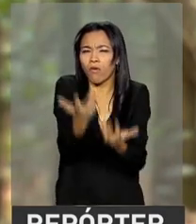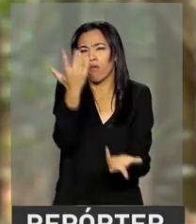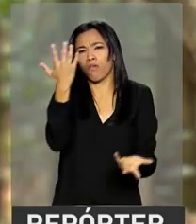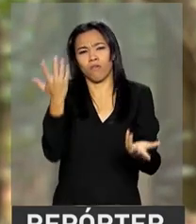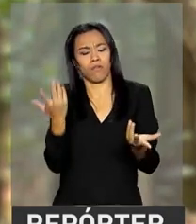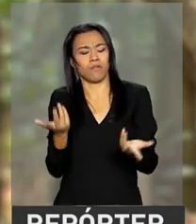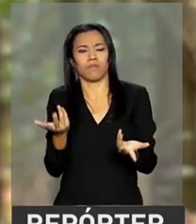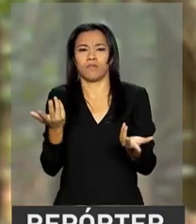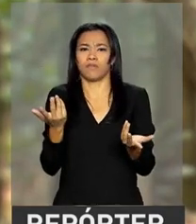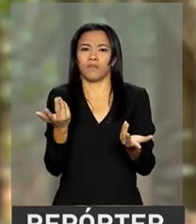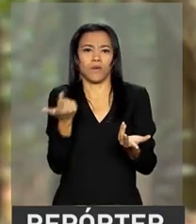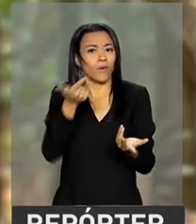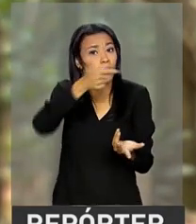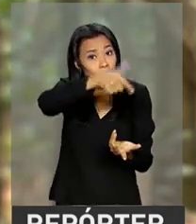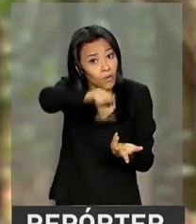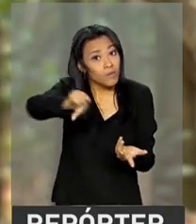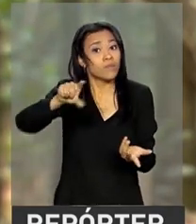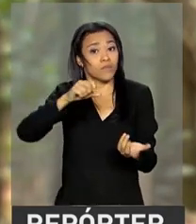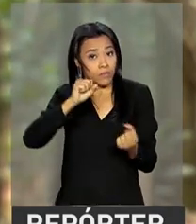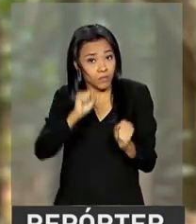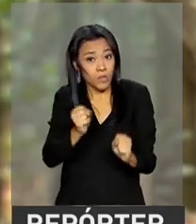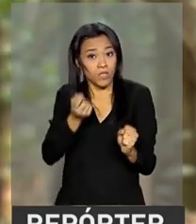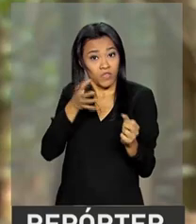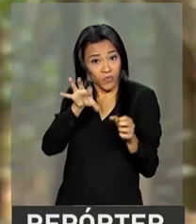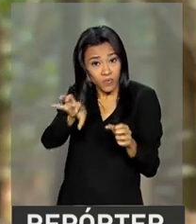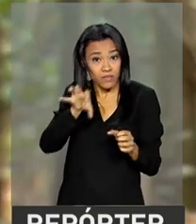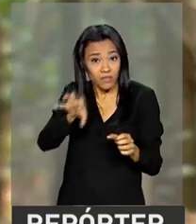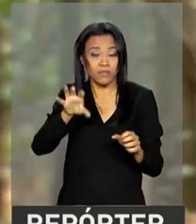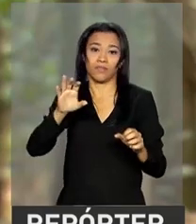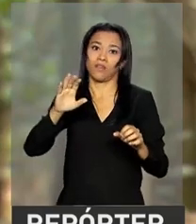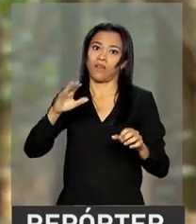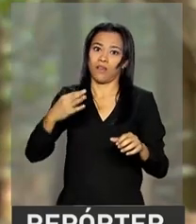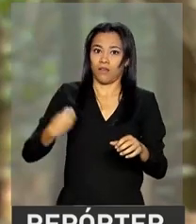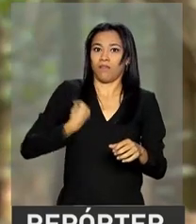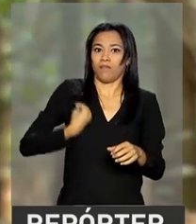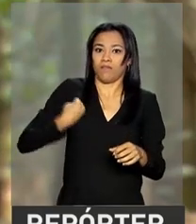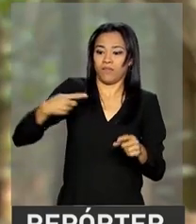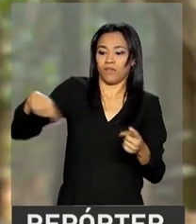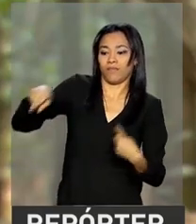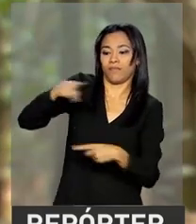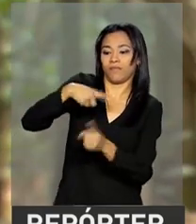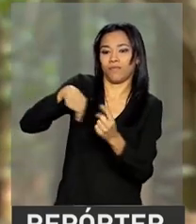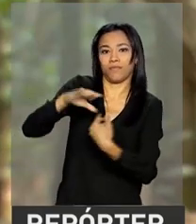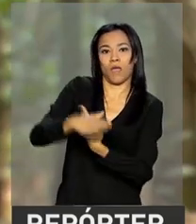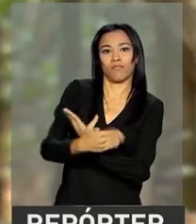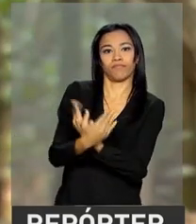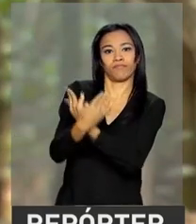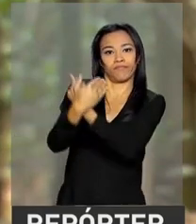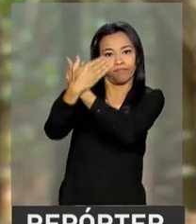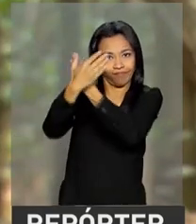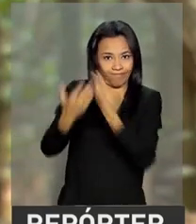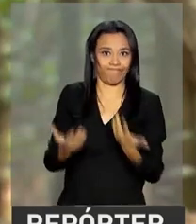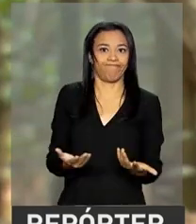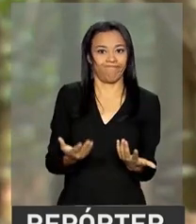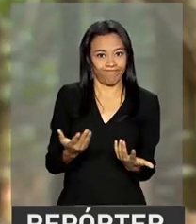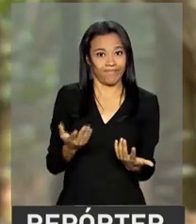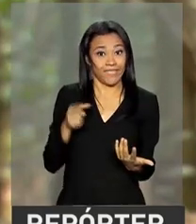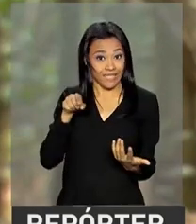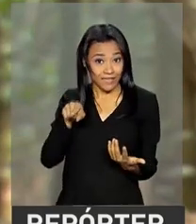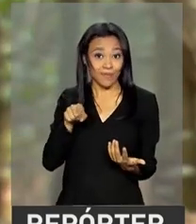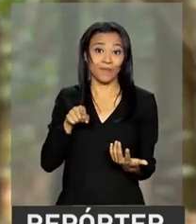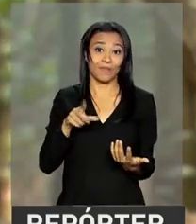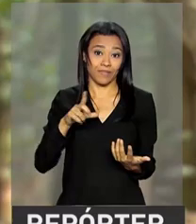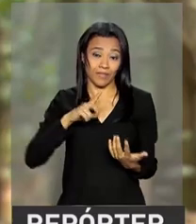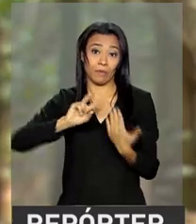outras atividades que possam estar impactando a a biota elas se refletem